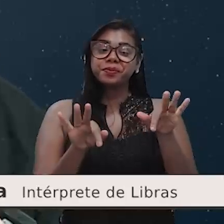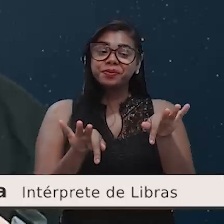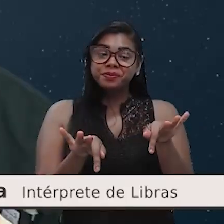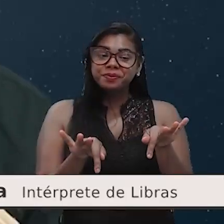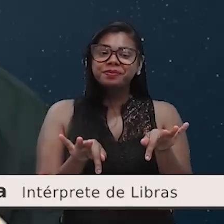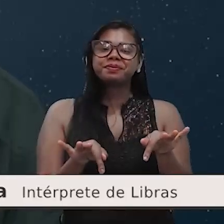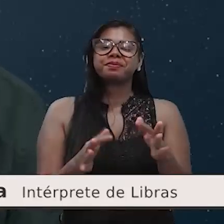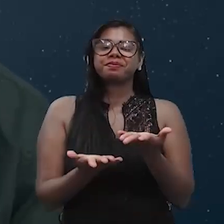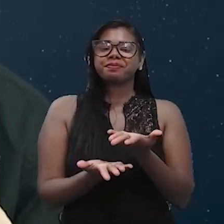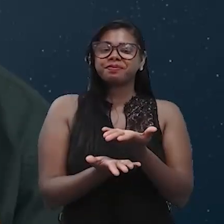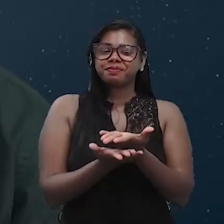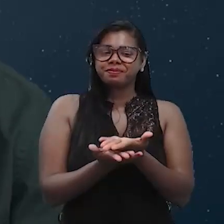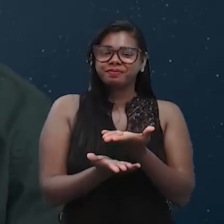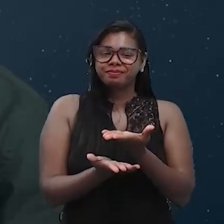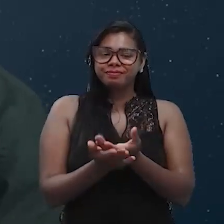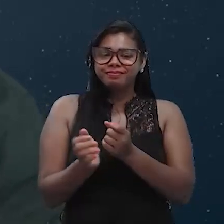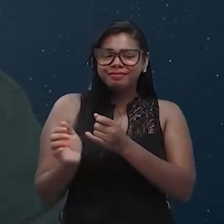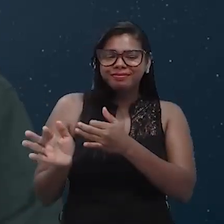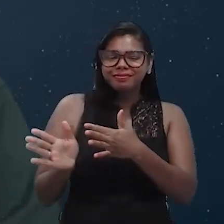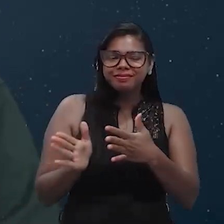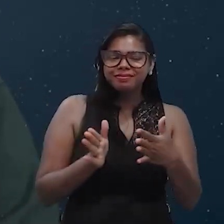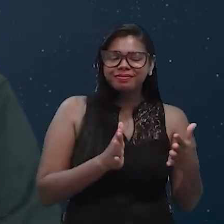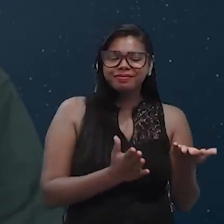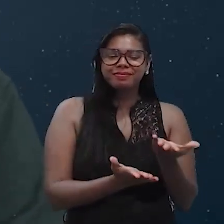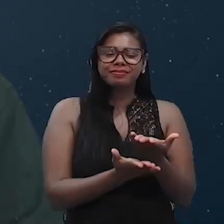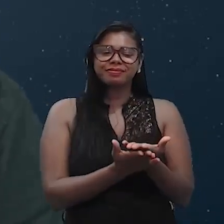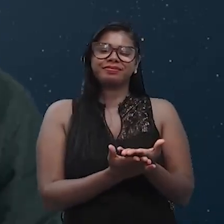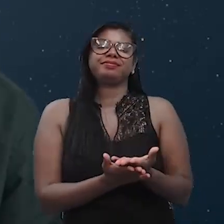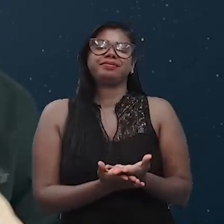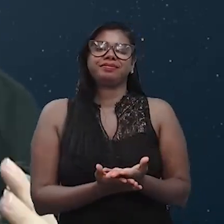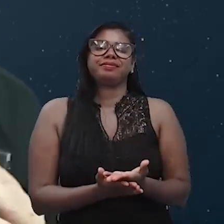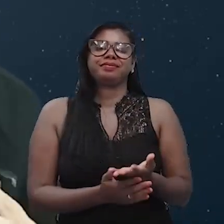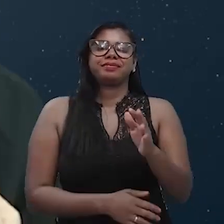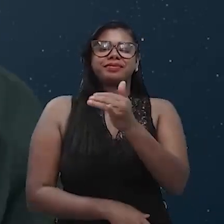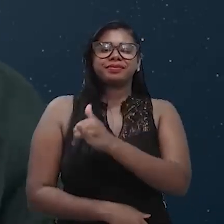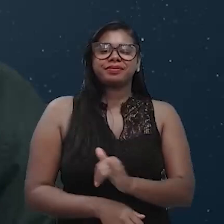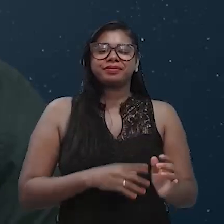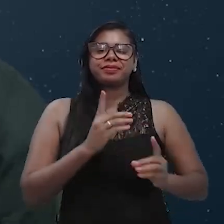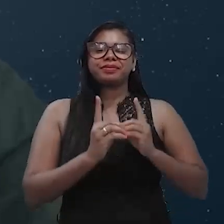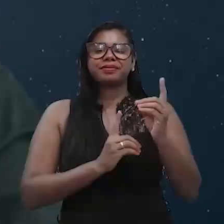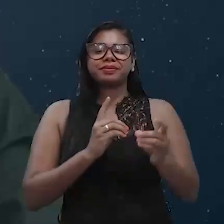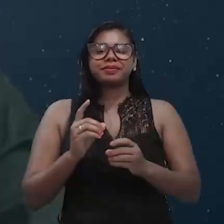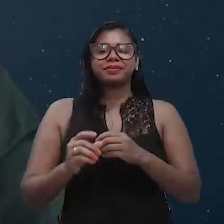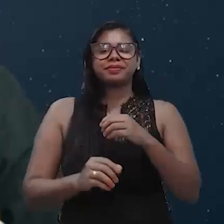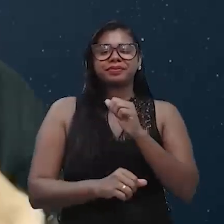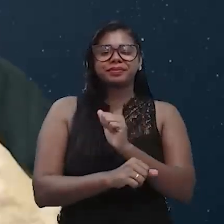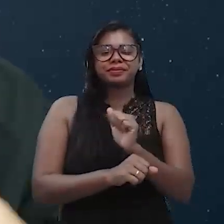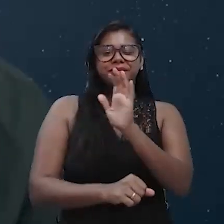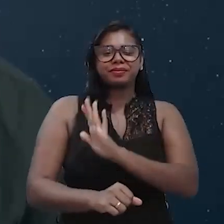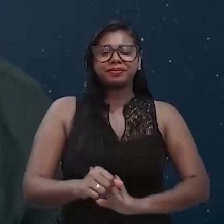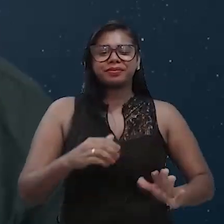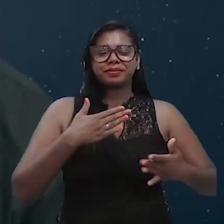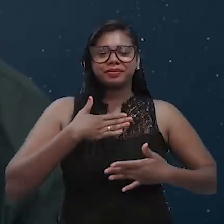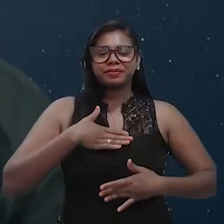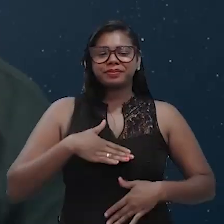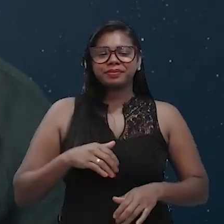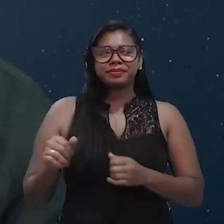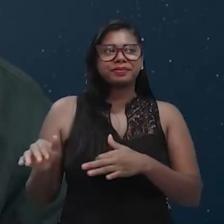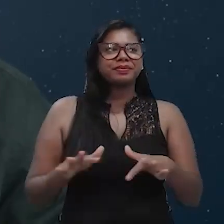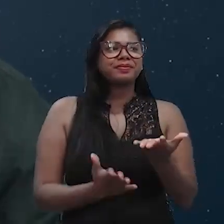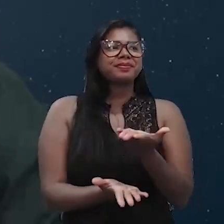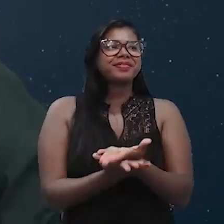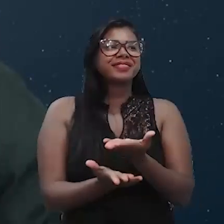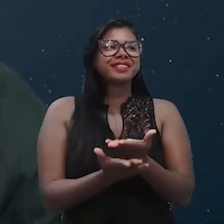finalizar a nossa sequência da aula de eletrodinâmica. Revisando o que a gente viu nessa bateria dessa aula da sexta-feira,